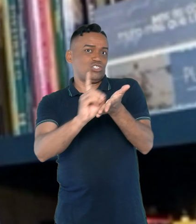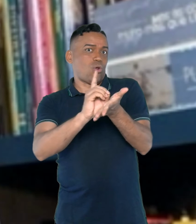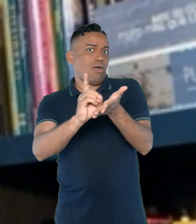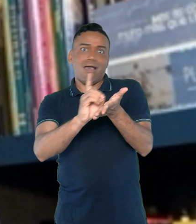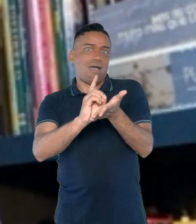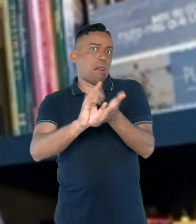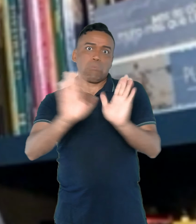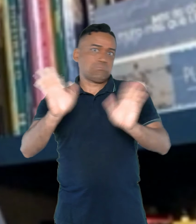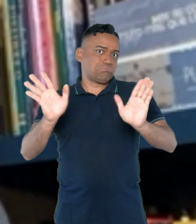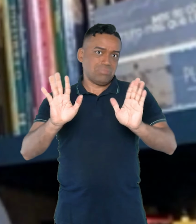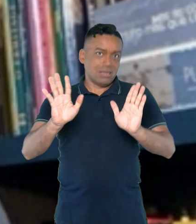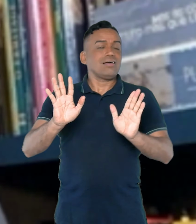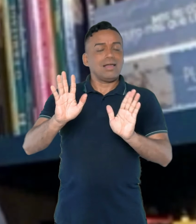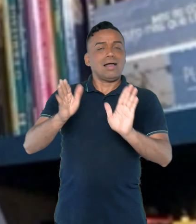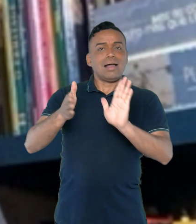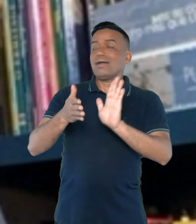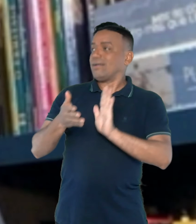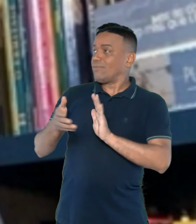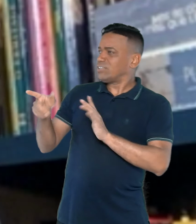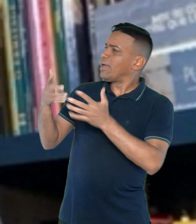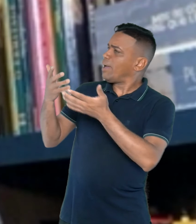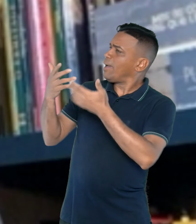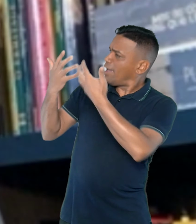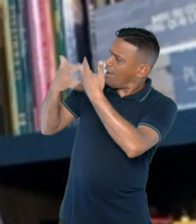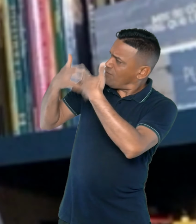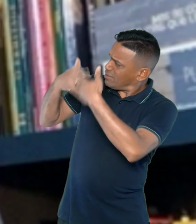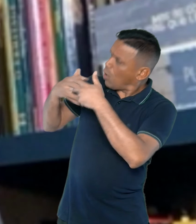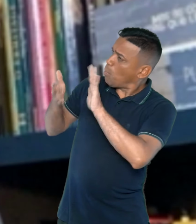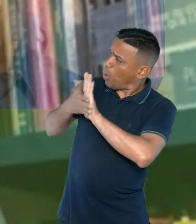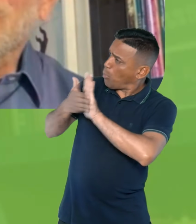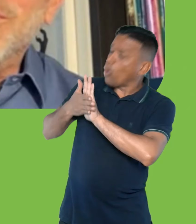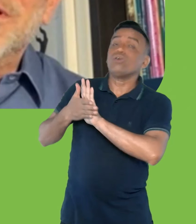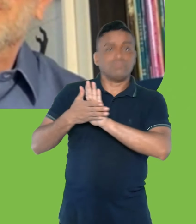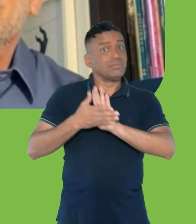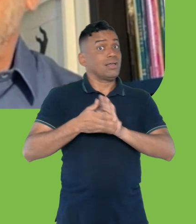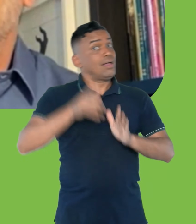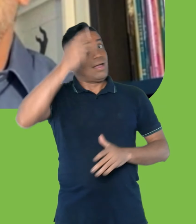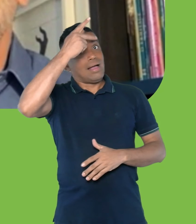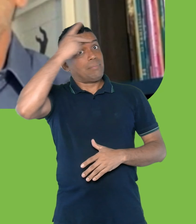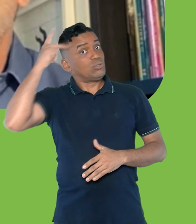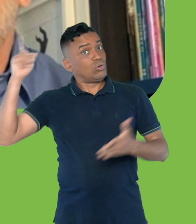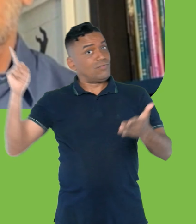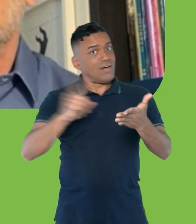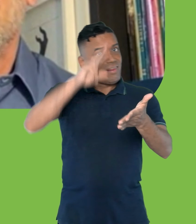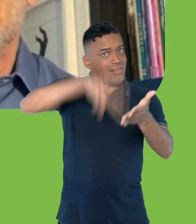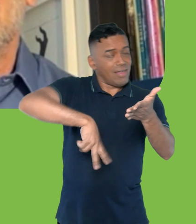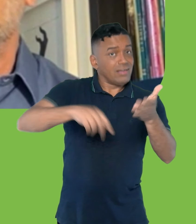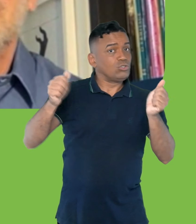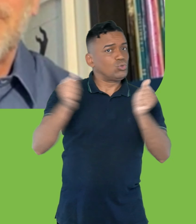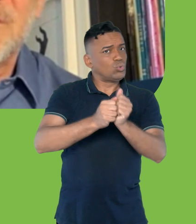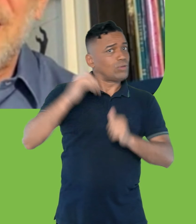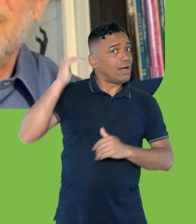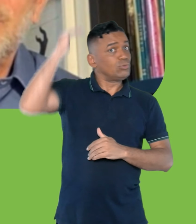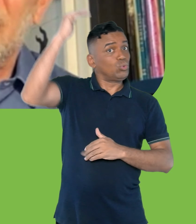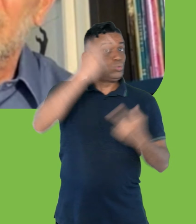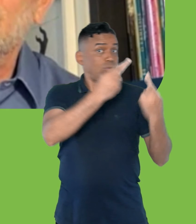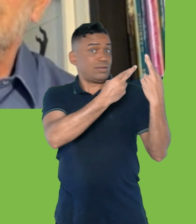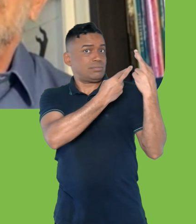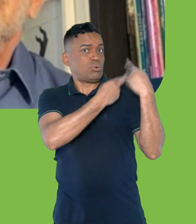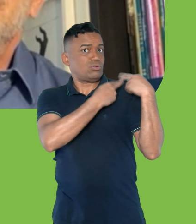que é isso, né? você O meu propõe desejo de essa que o leitor, reflexão, né? né, o leitor ou até o pai ou o tutor que esteja acompanhando, o responsável,